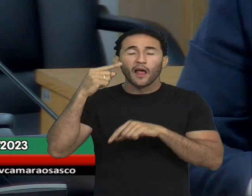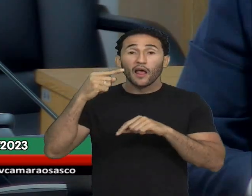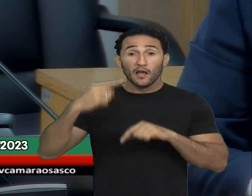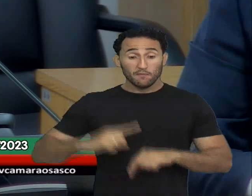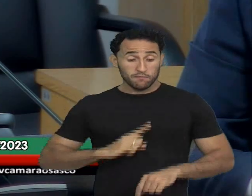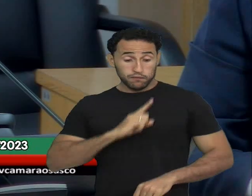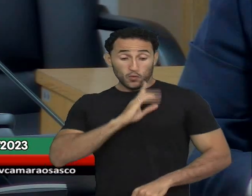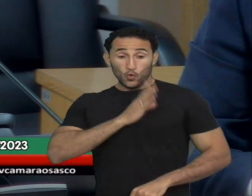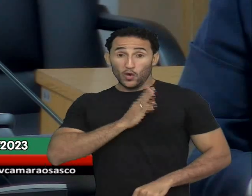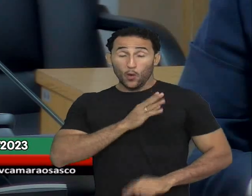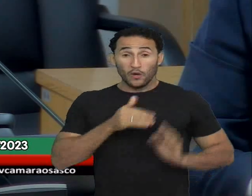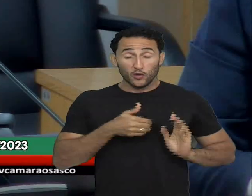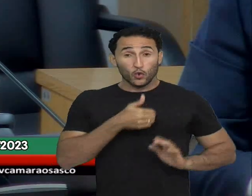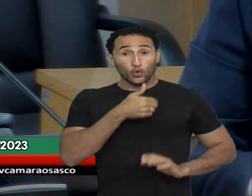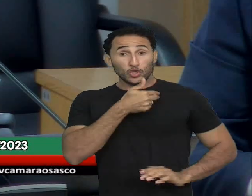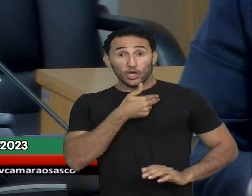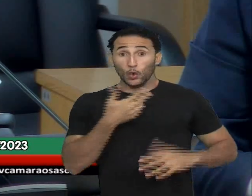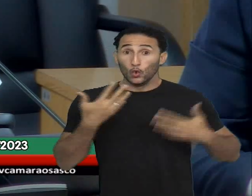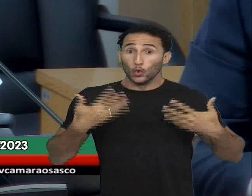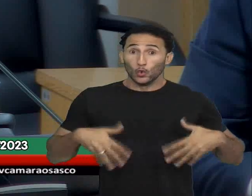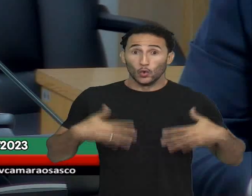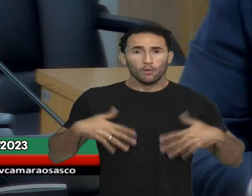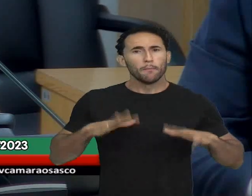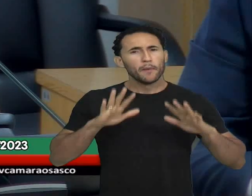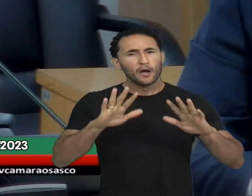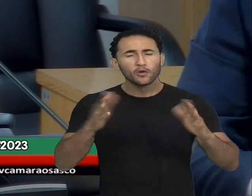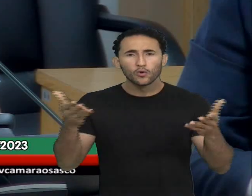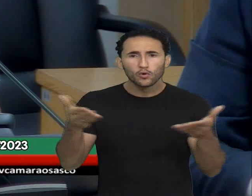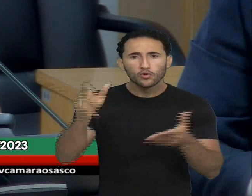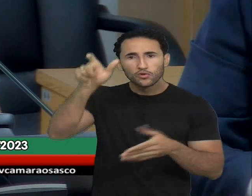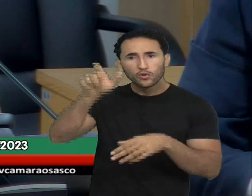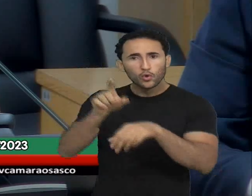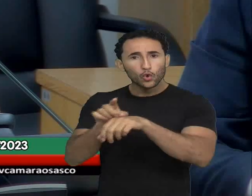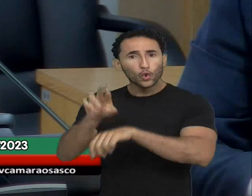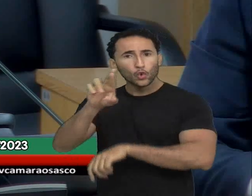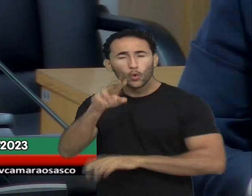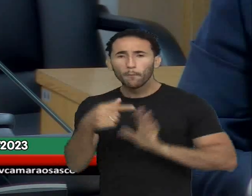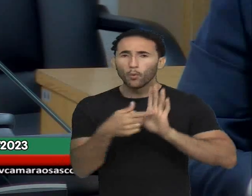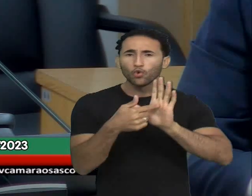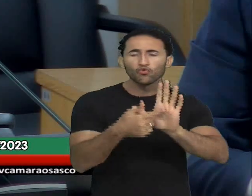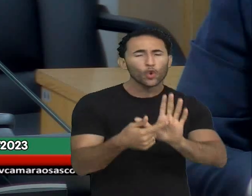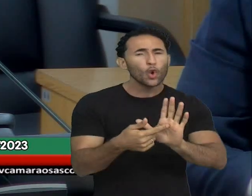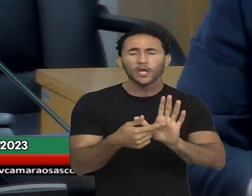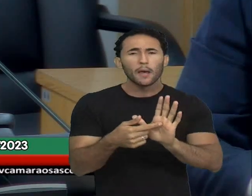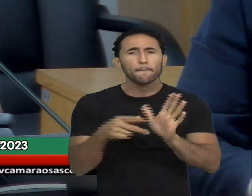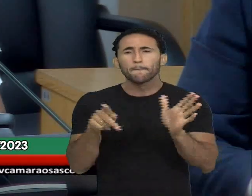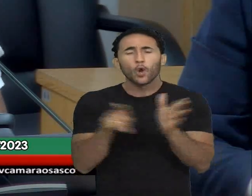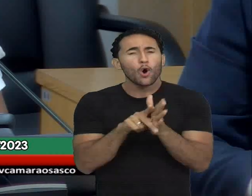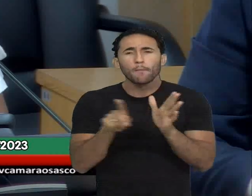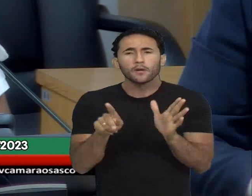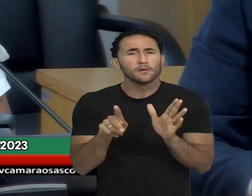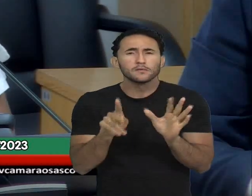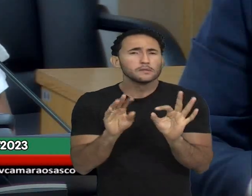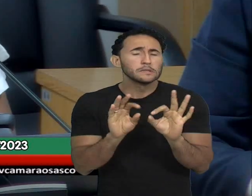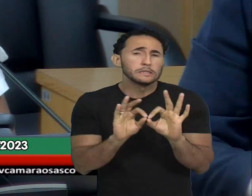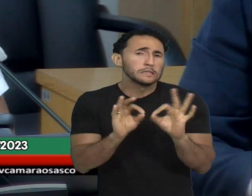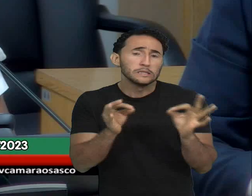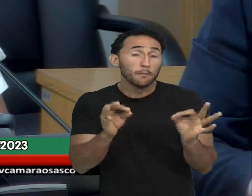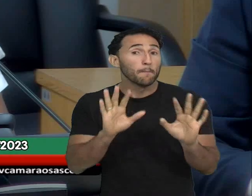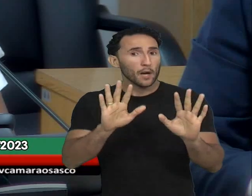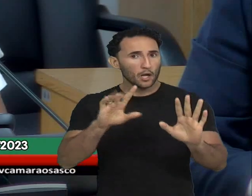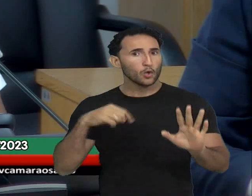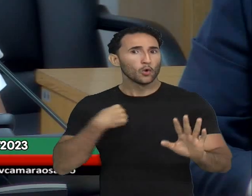cirurgia, né? E hoje o doutor aqui está demonstrando para nós que é um procedimento, né, que temos que ficar atento